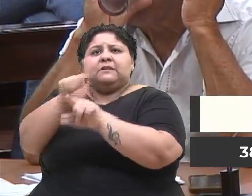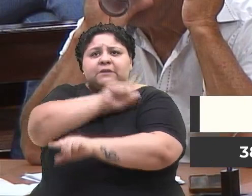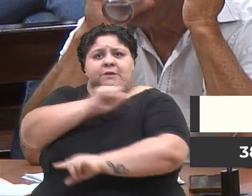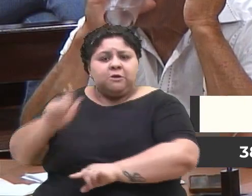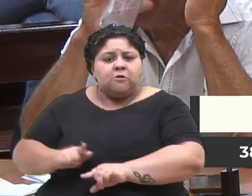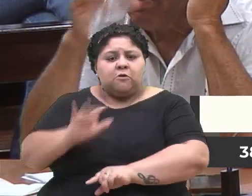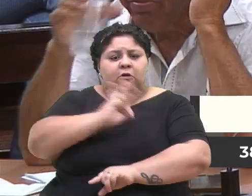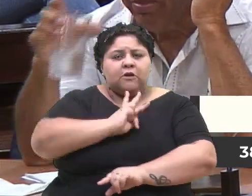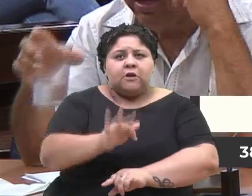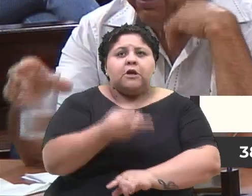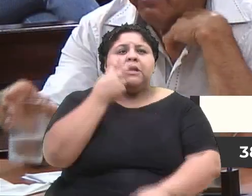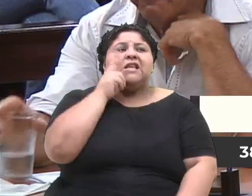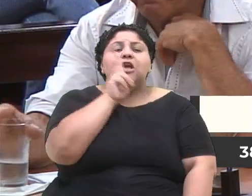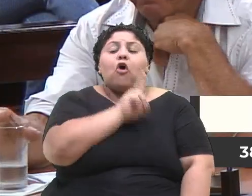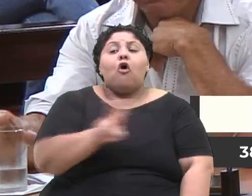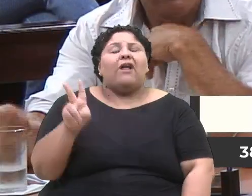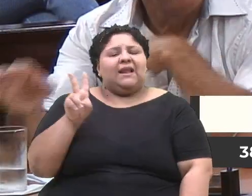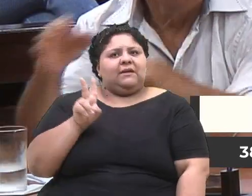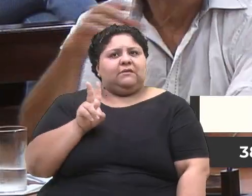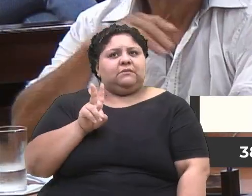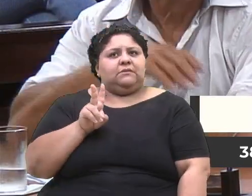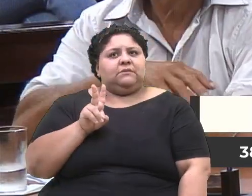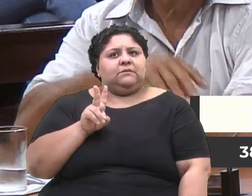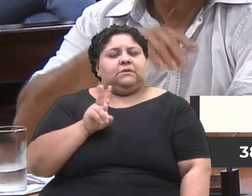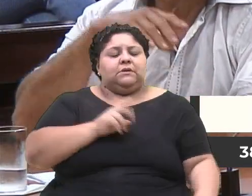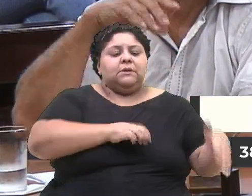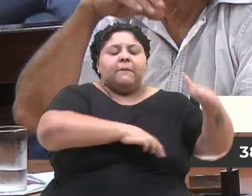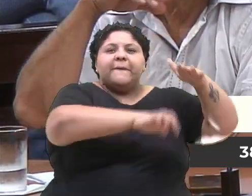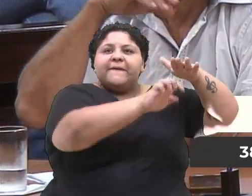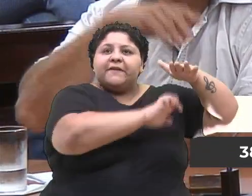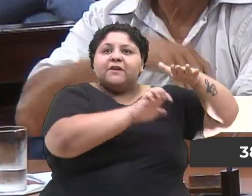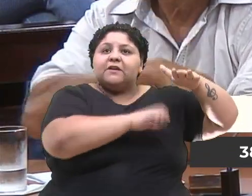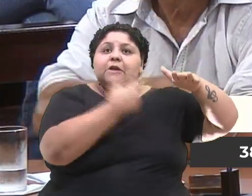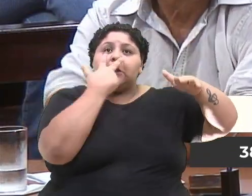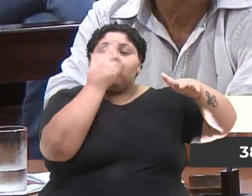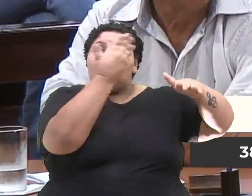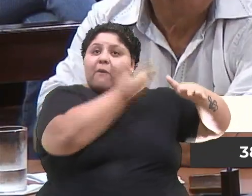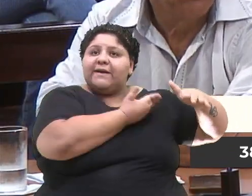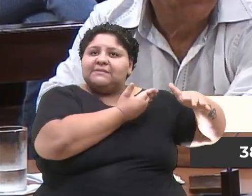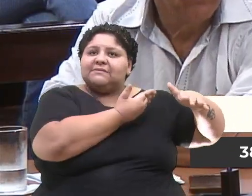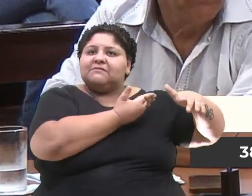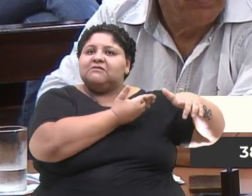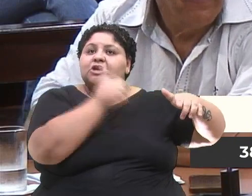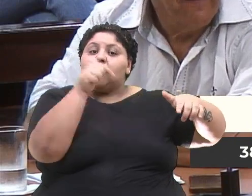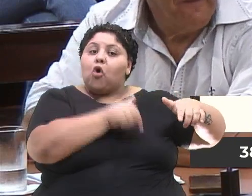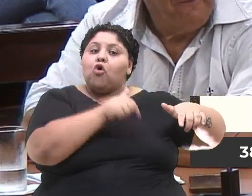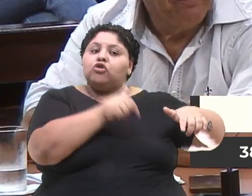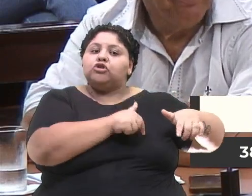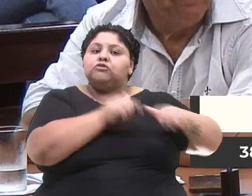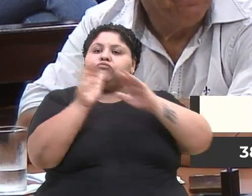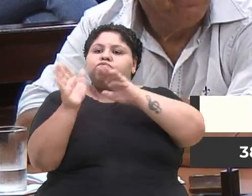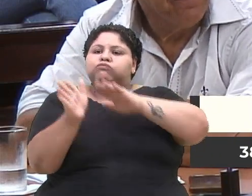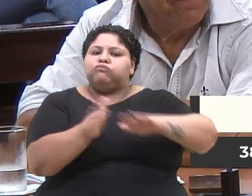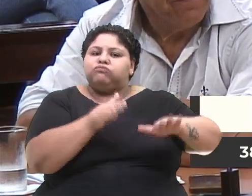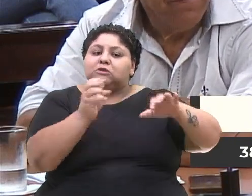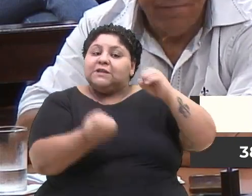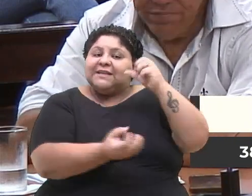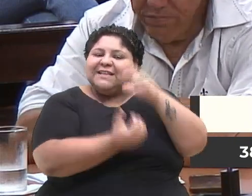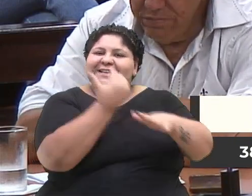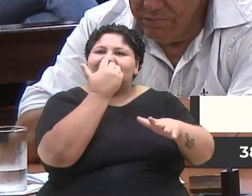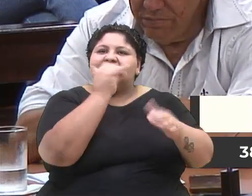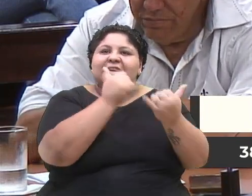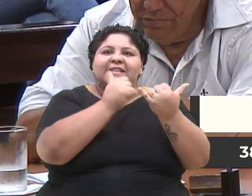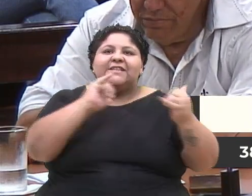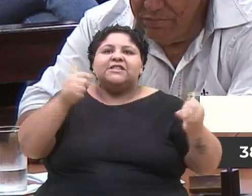federal, que olhe para empresas como esta, que estão produzindo energia limpa.